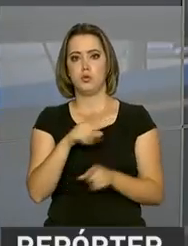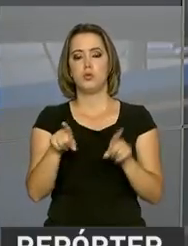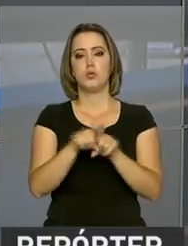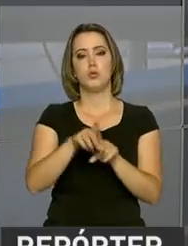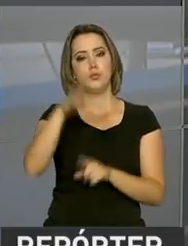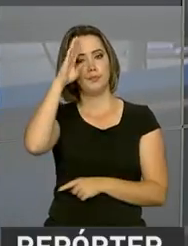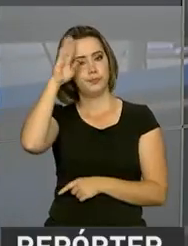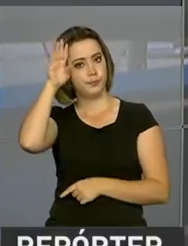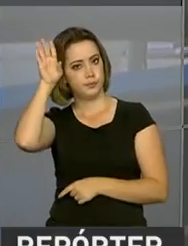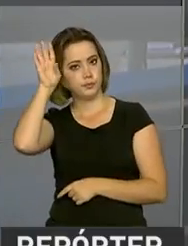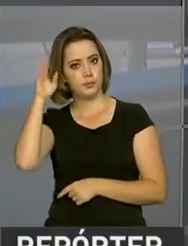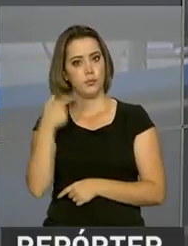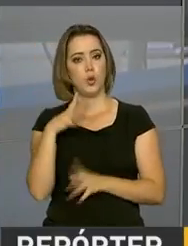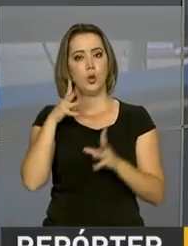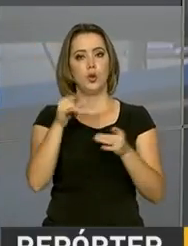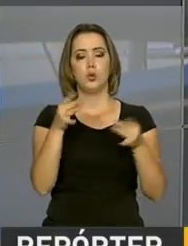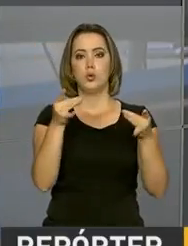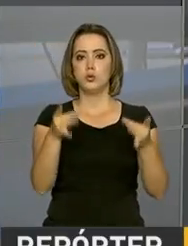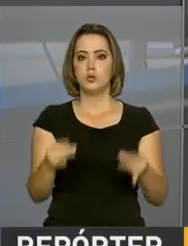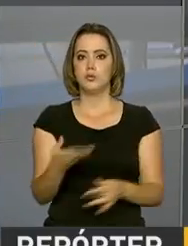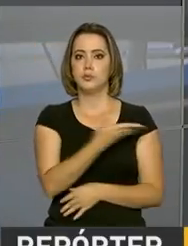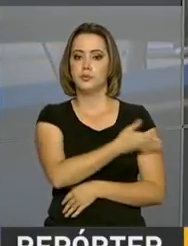todos os detalhes estão em